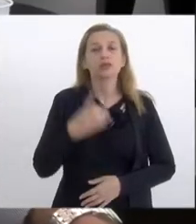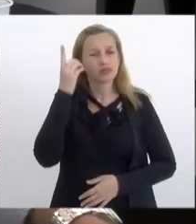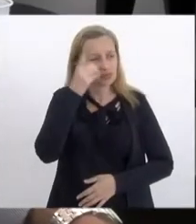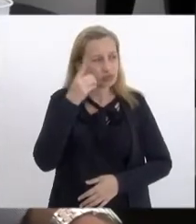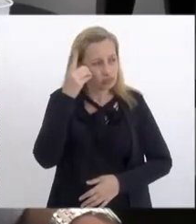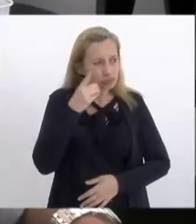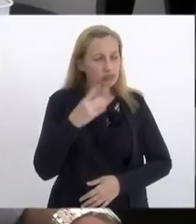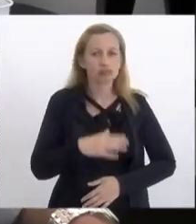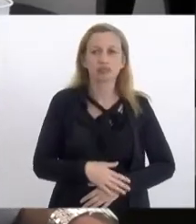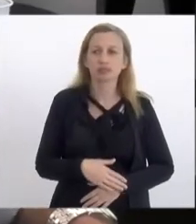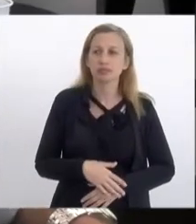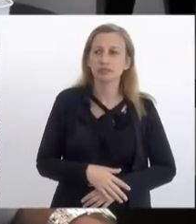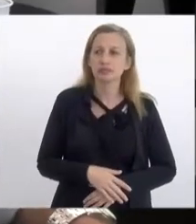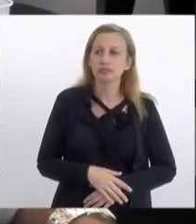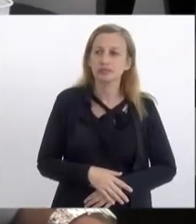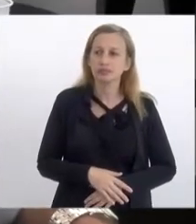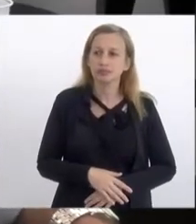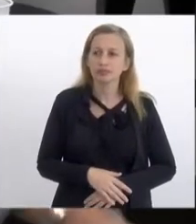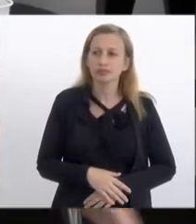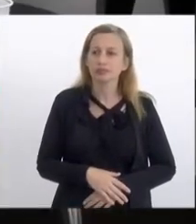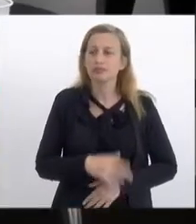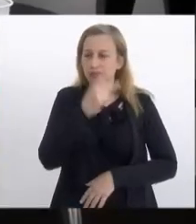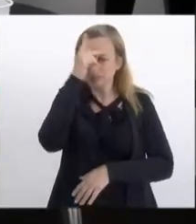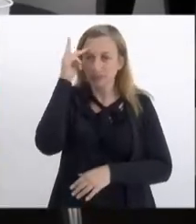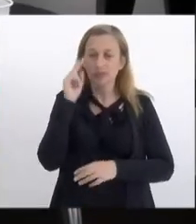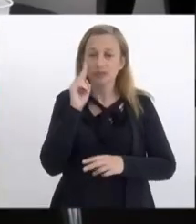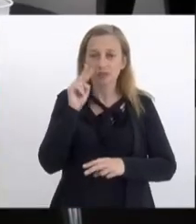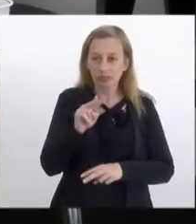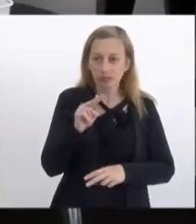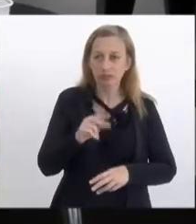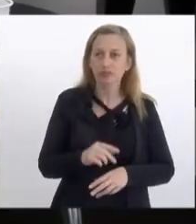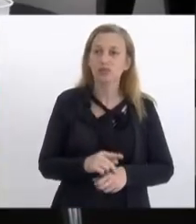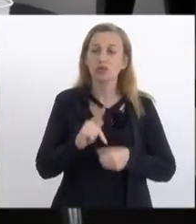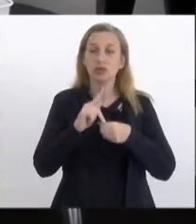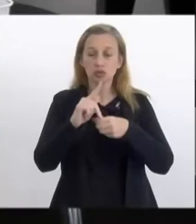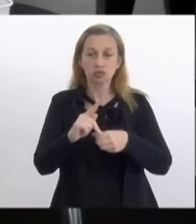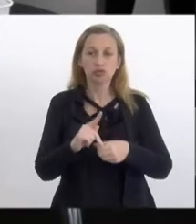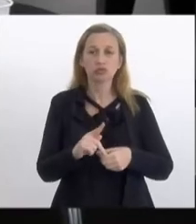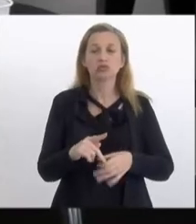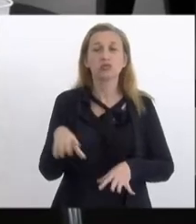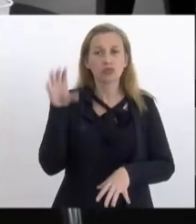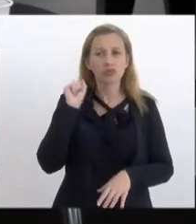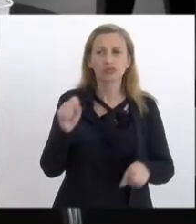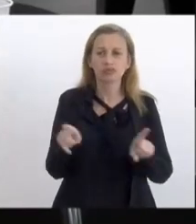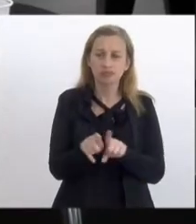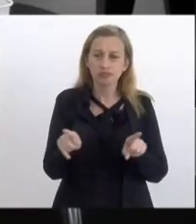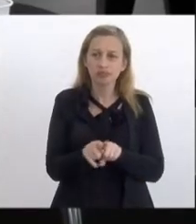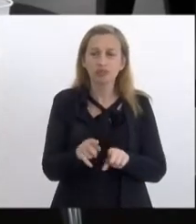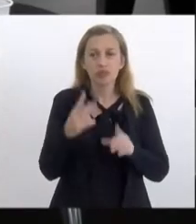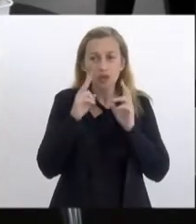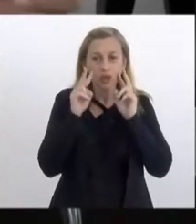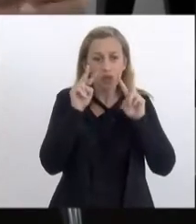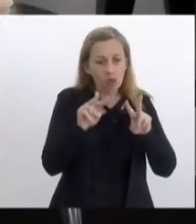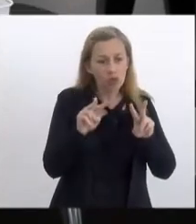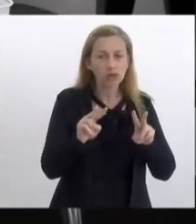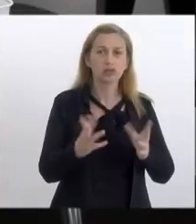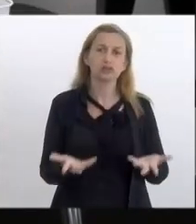deputado, né, e mais pessoal que estão vendo, promotor que estão vendo, escutando isso aí também, né, que olhem para a